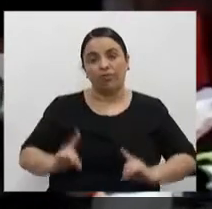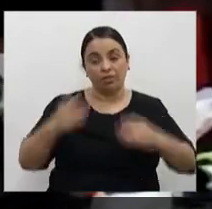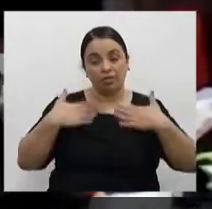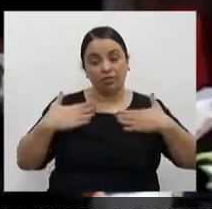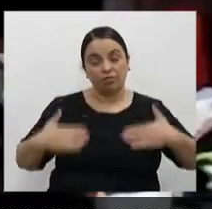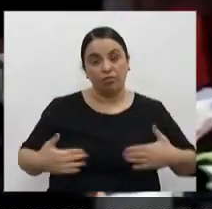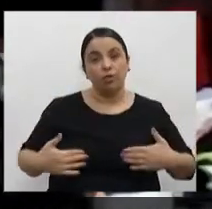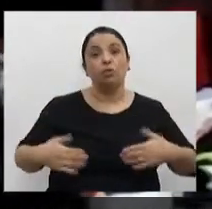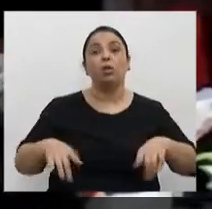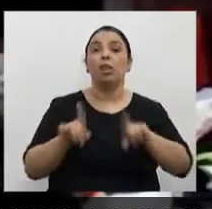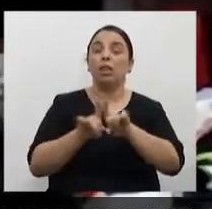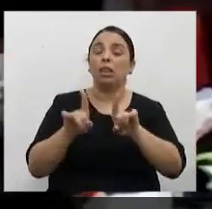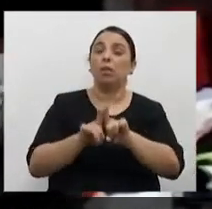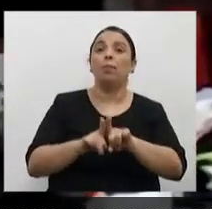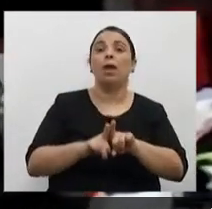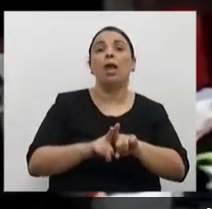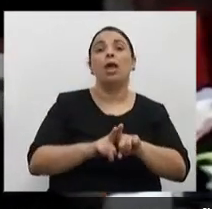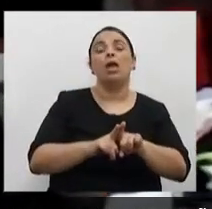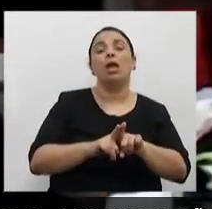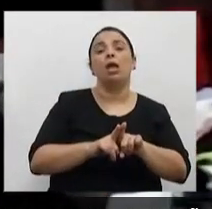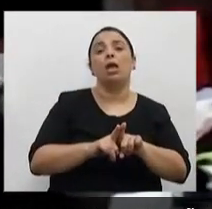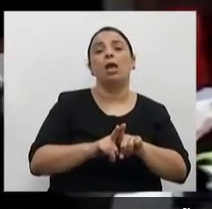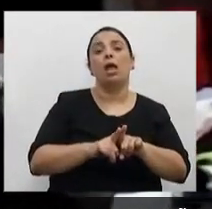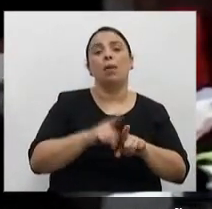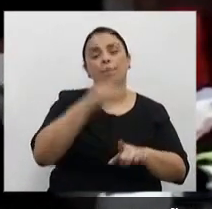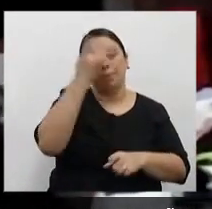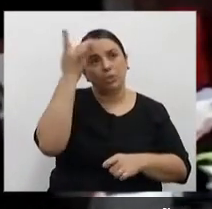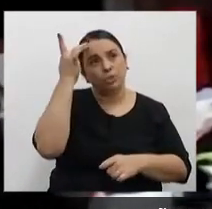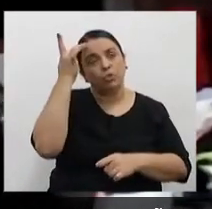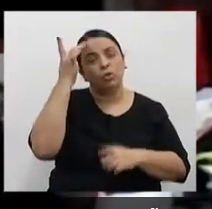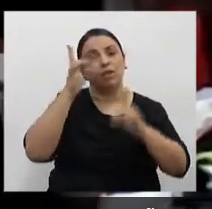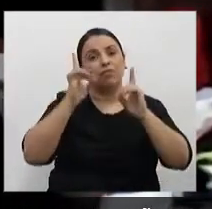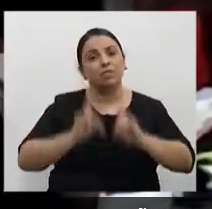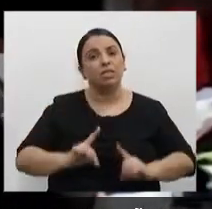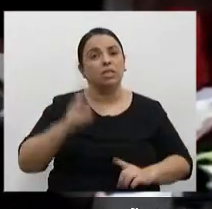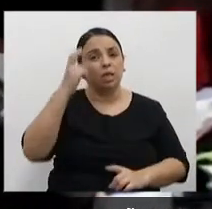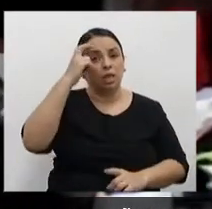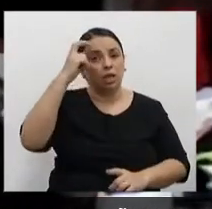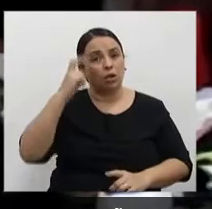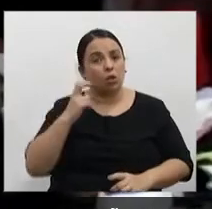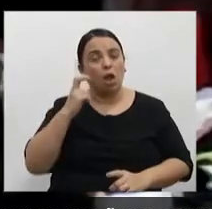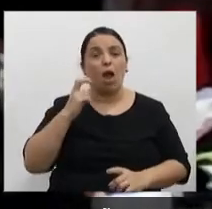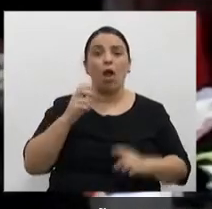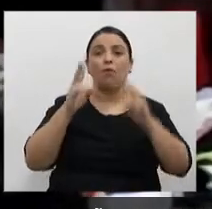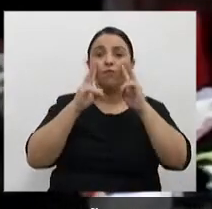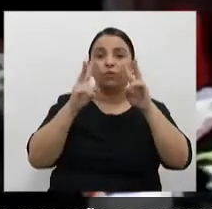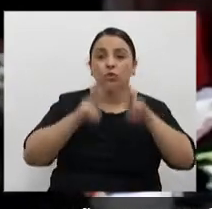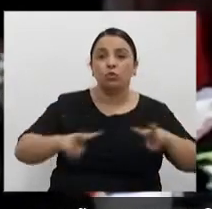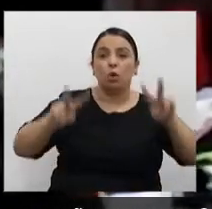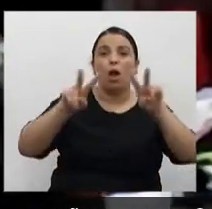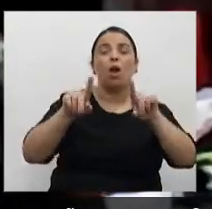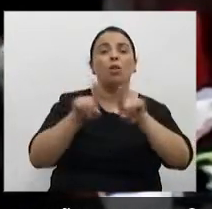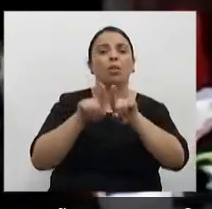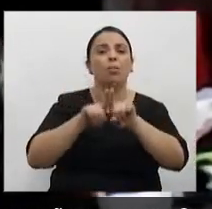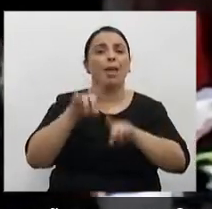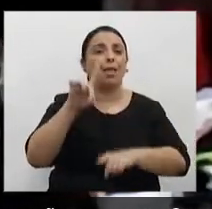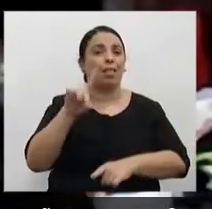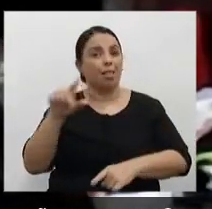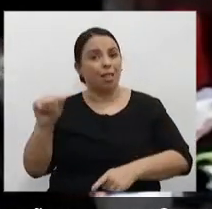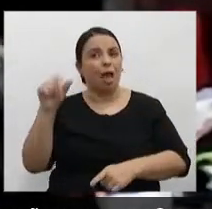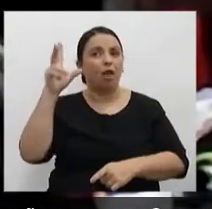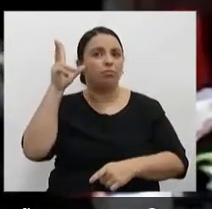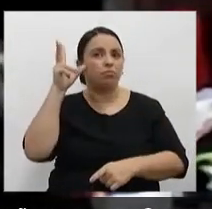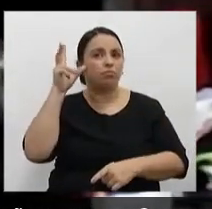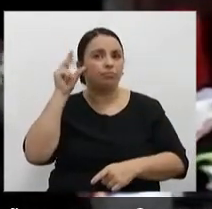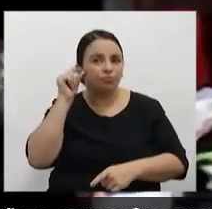representa tanto pessoas com deficiência intelectual, visual e auditiva. Então, a gente está aqui só